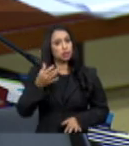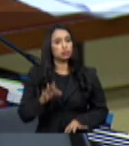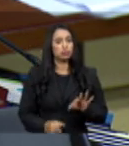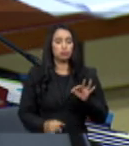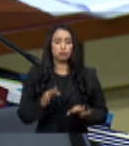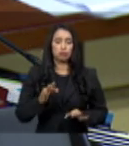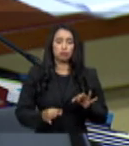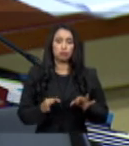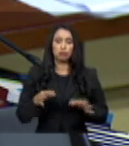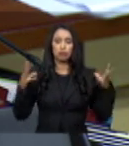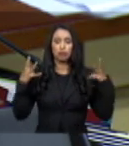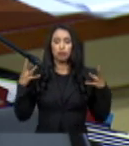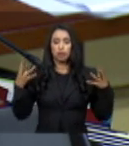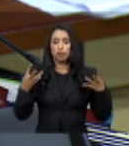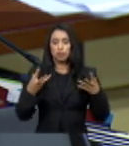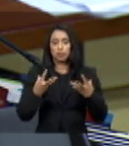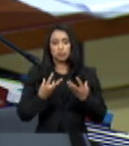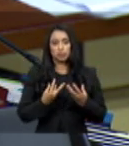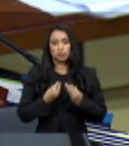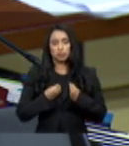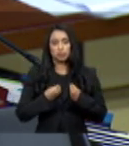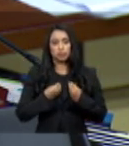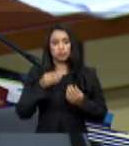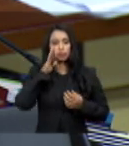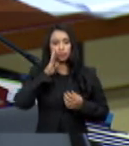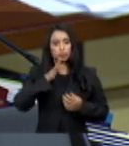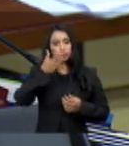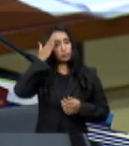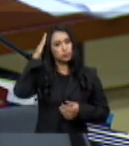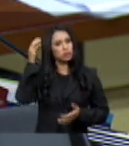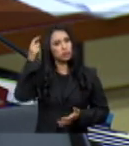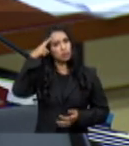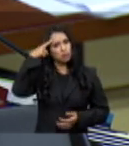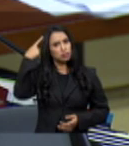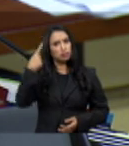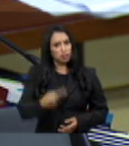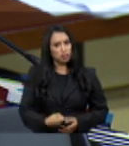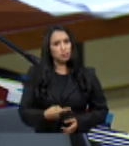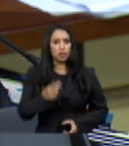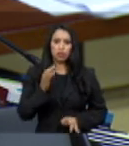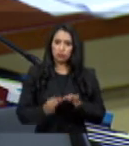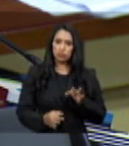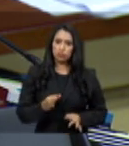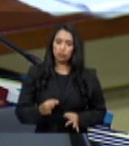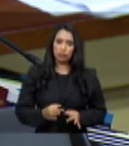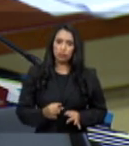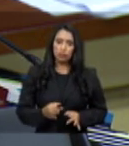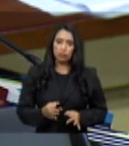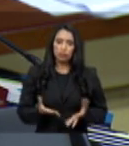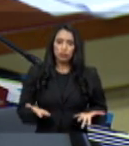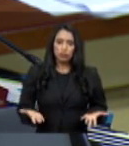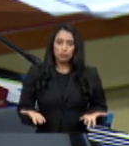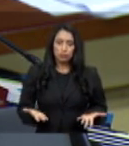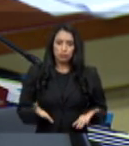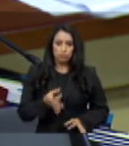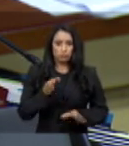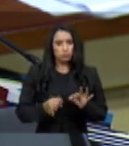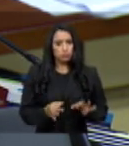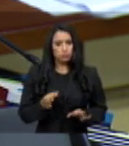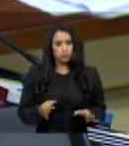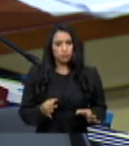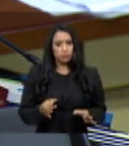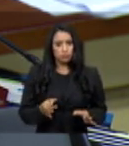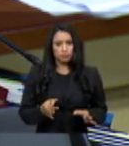ministro marco aurélio determina ao juiz que examinem o tanto a uma determinação se não seria uma decisão judicial